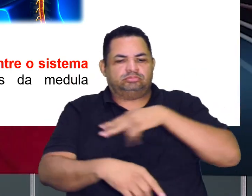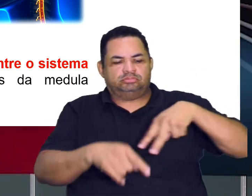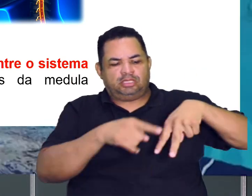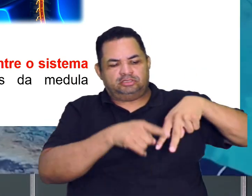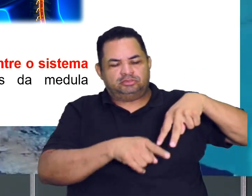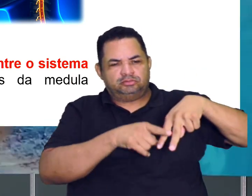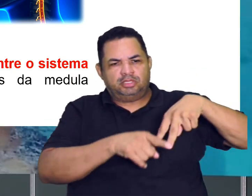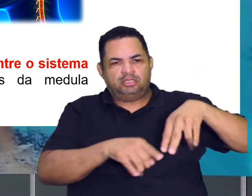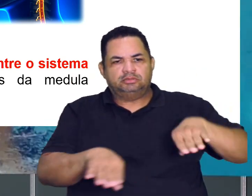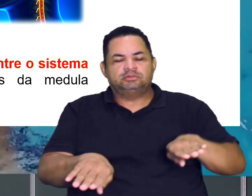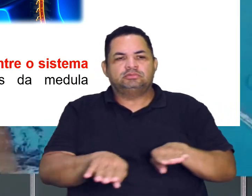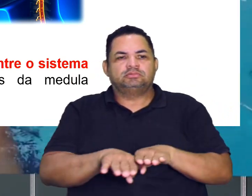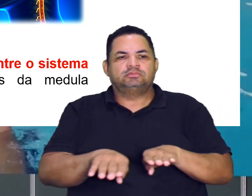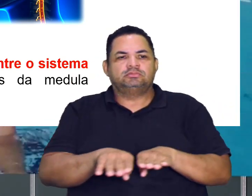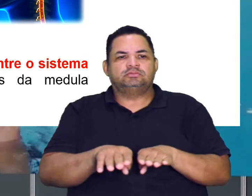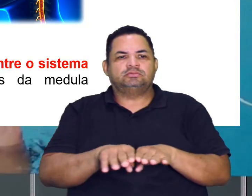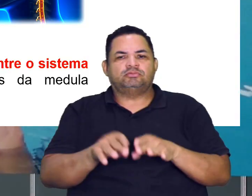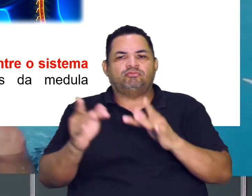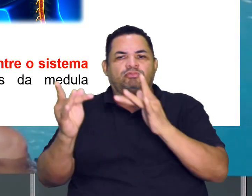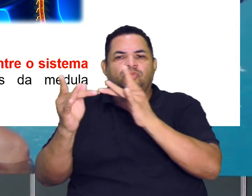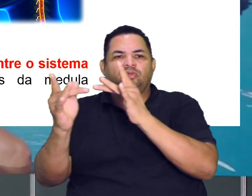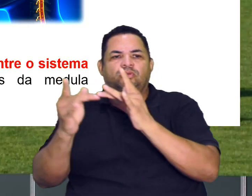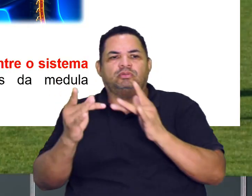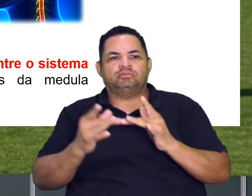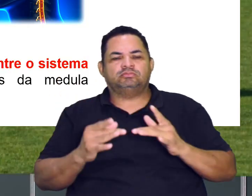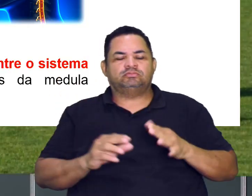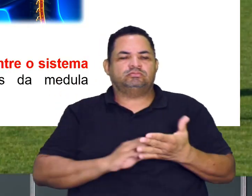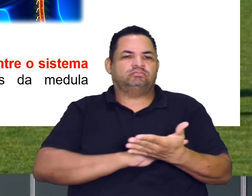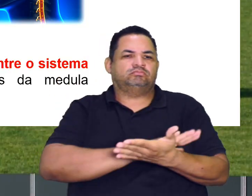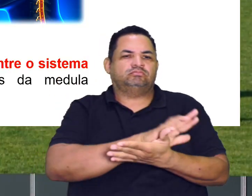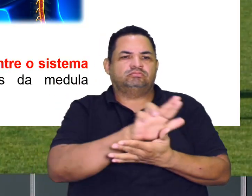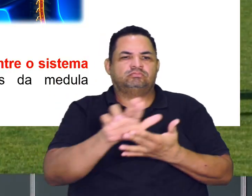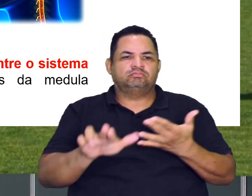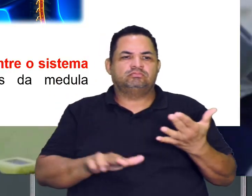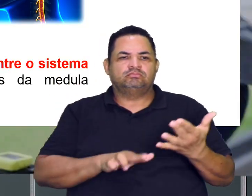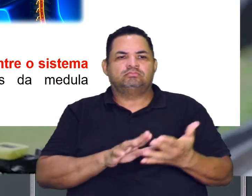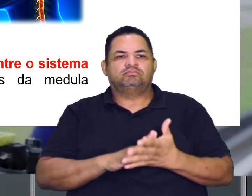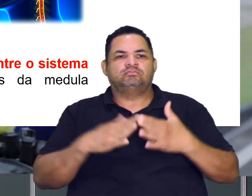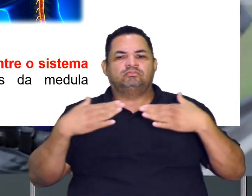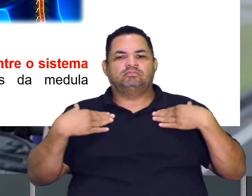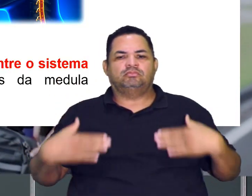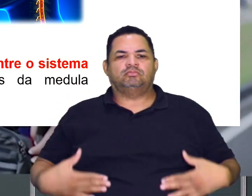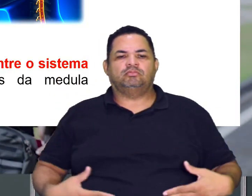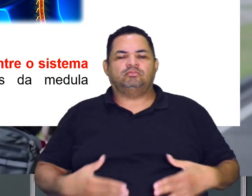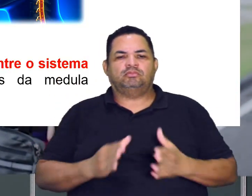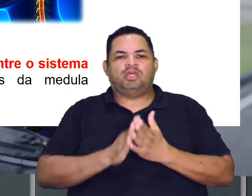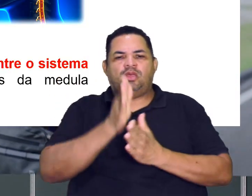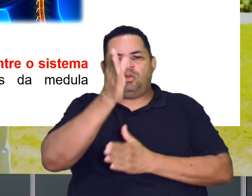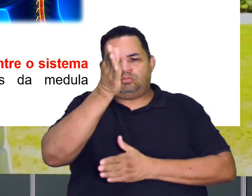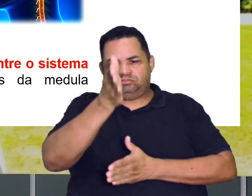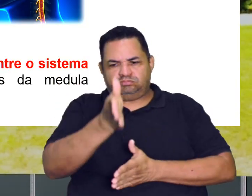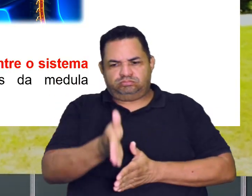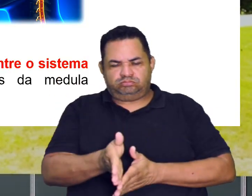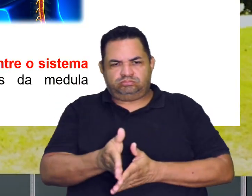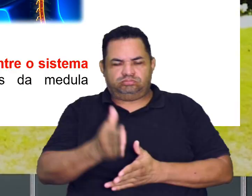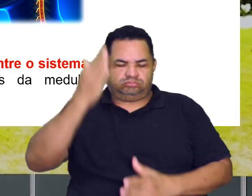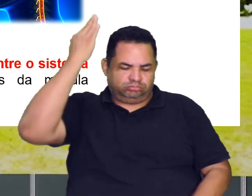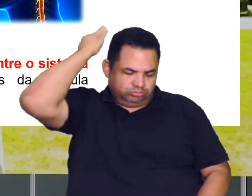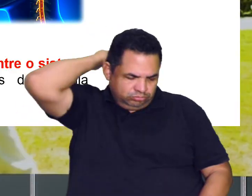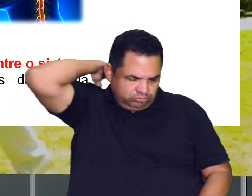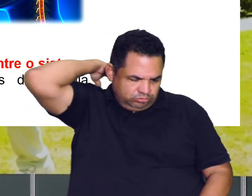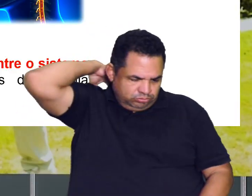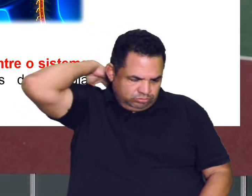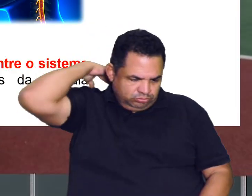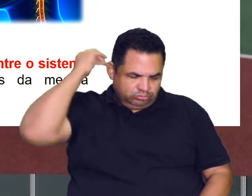membros inferiores aí, as pernas, ok? Muito bem. Através dessa nossa coluna, né, através aí